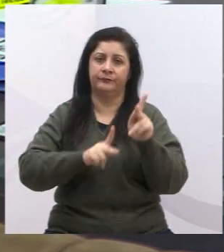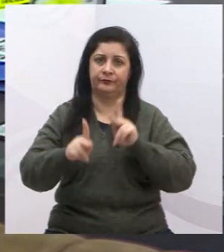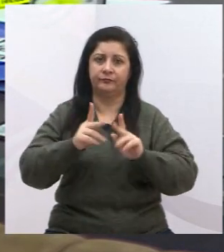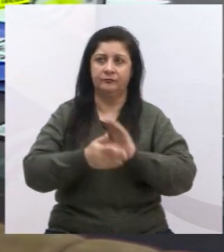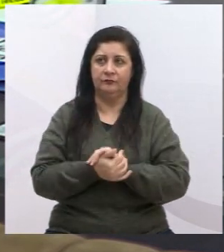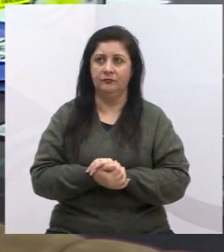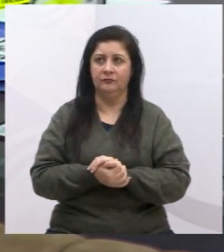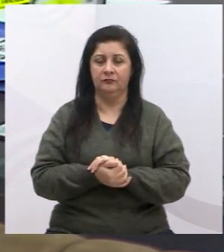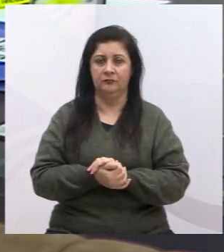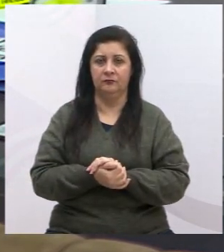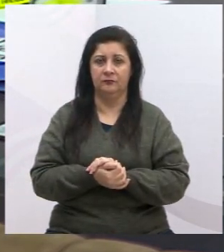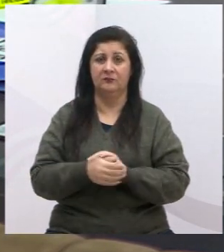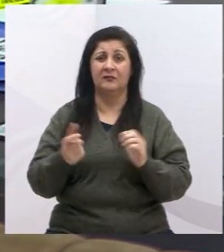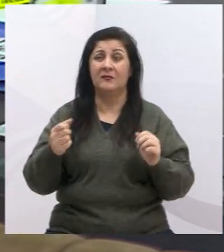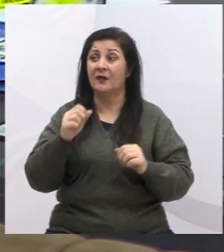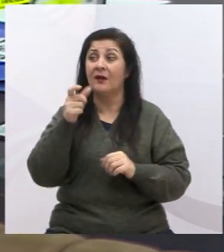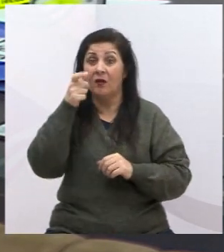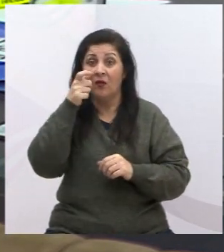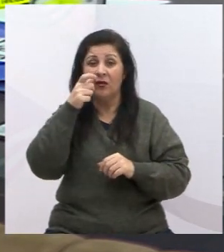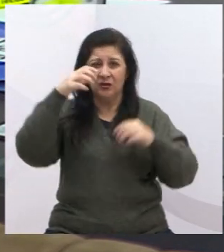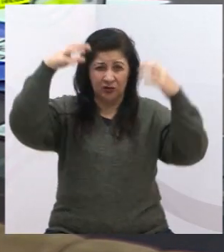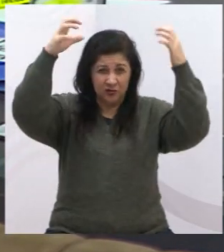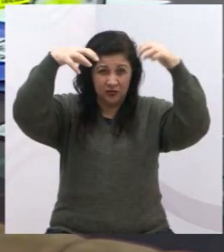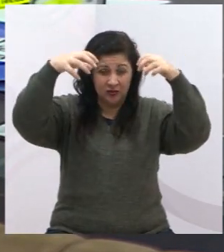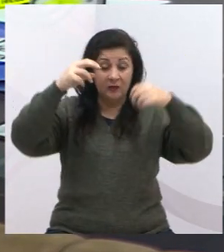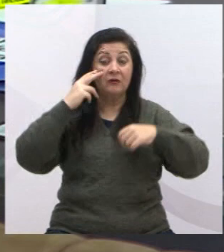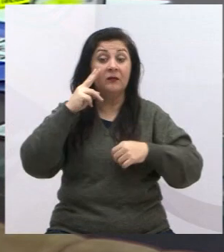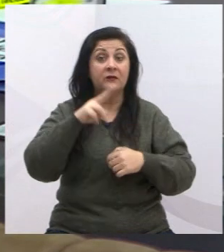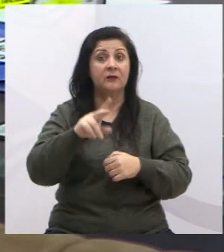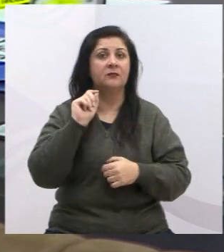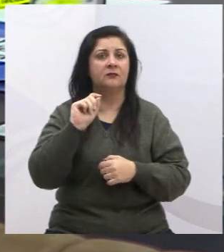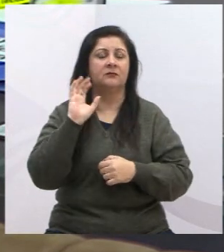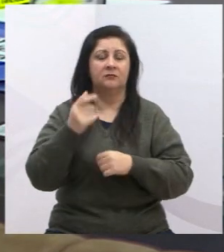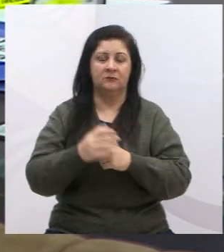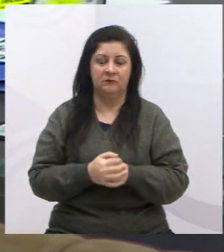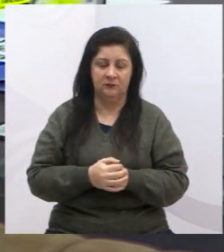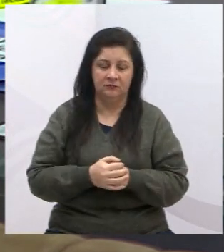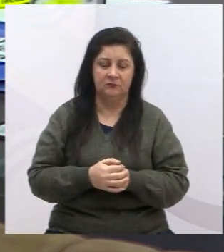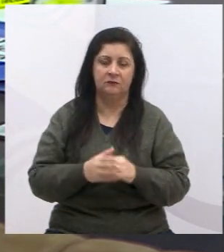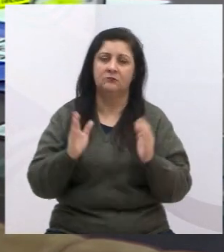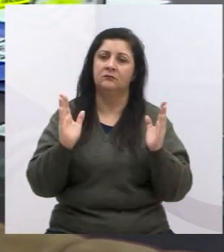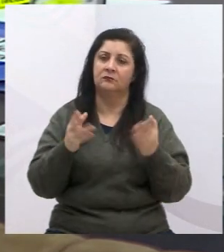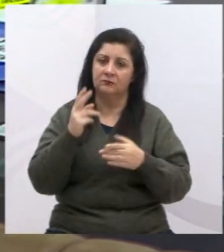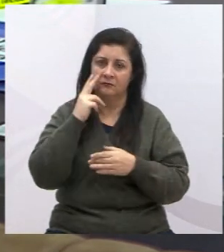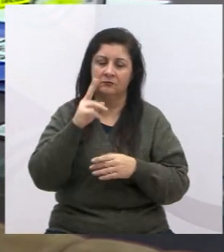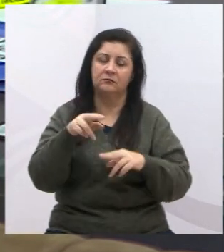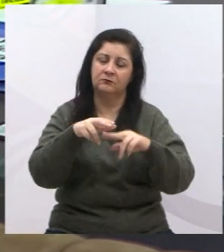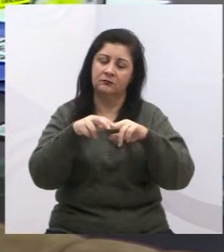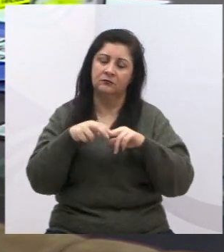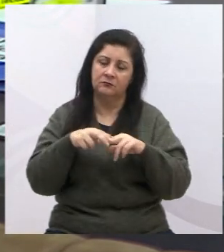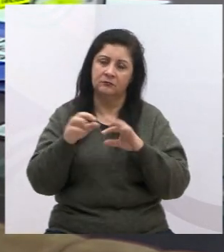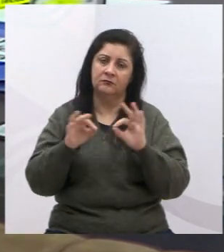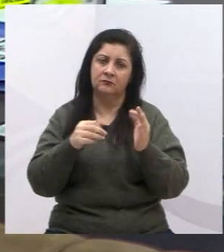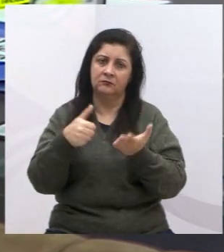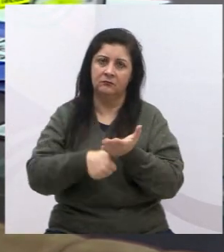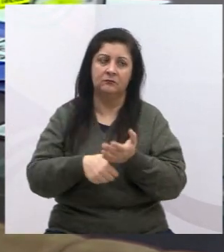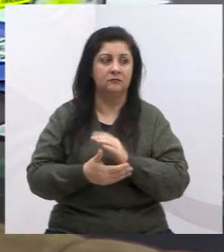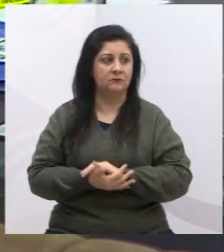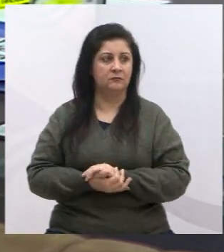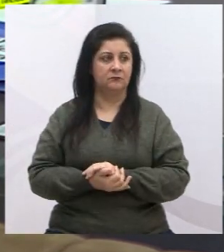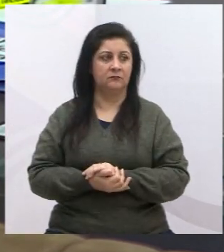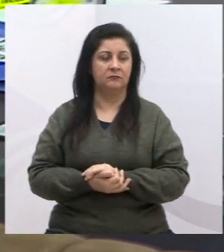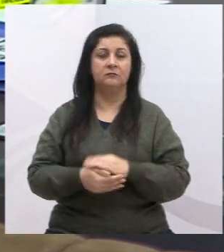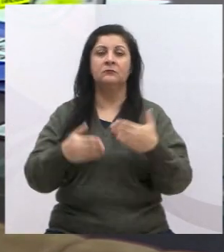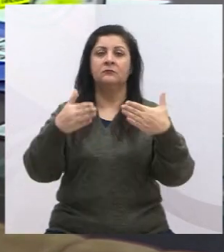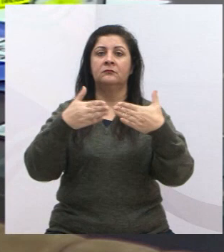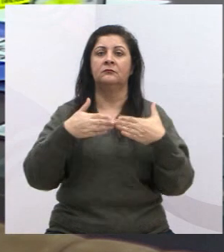É só o dia de chuva e lá ver como que fica lá. Eu tenho visto, por isso que estou fazendo esse documento. Peço